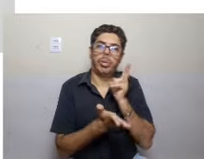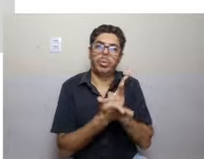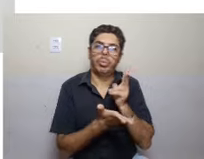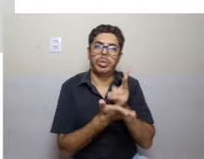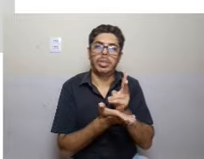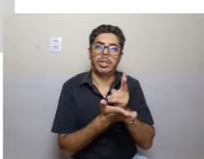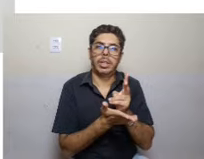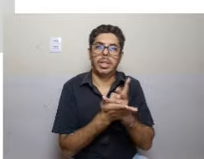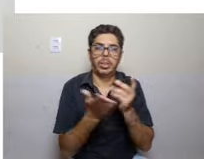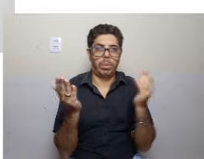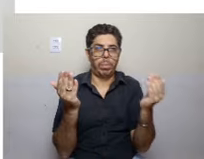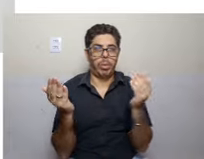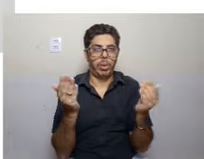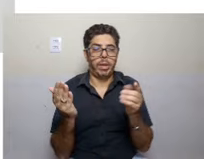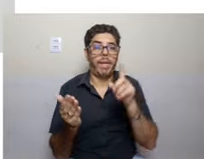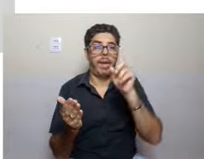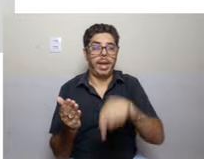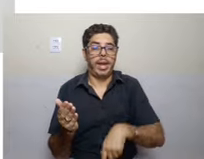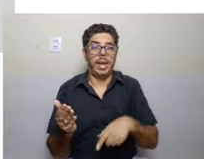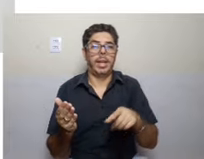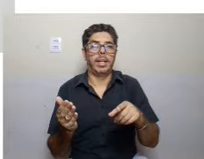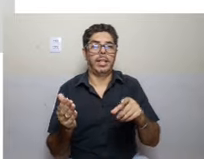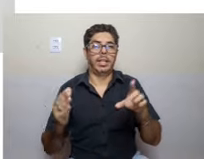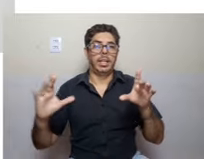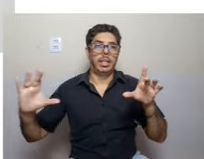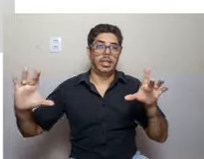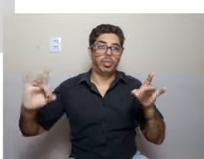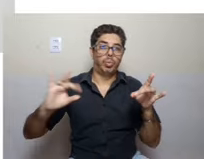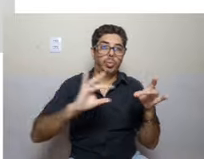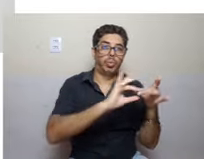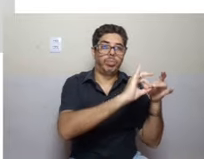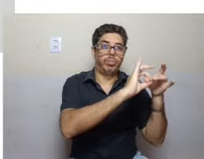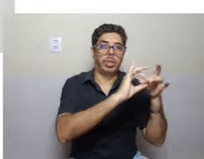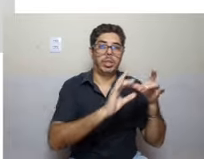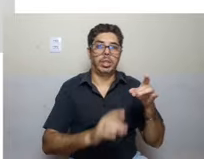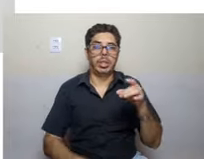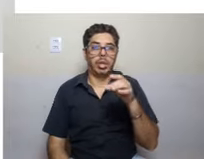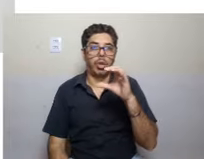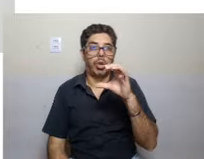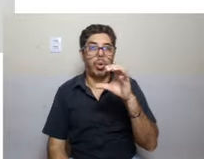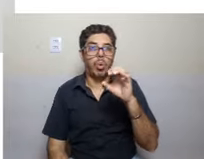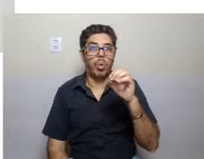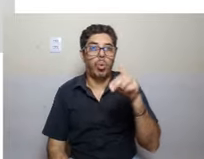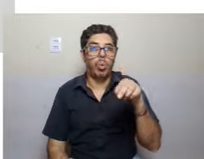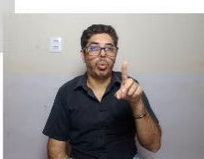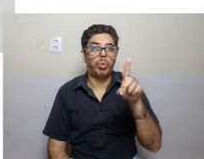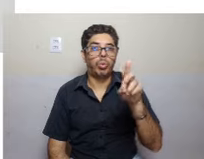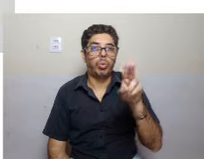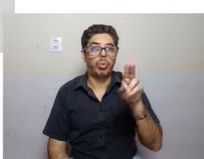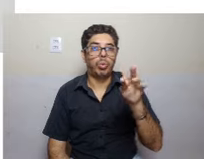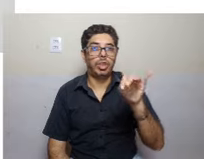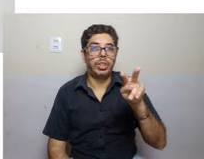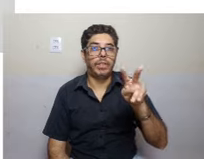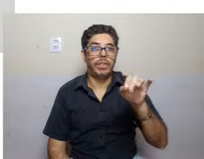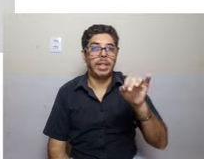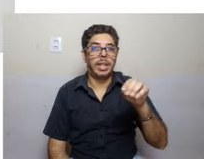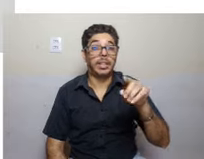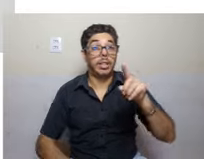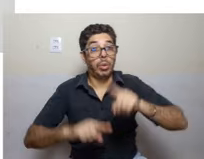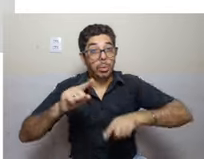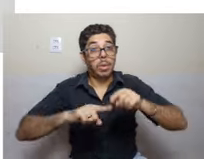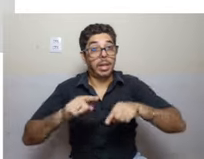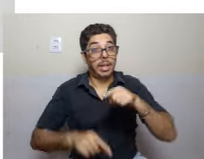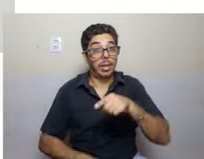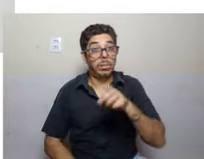proporcionalidade nessa relação é a condutividade elétrica do fio condutor, uma característica inerente ao material. Quanto maior for